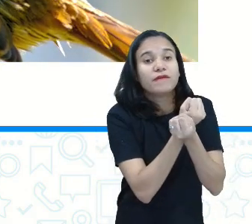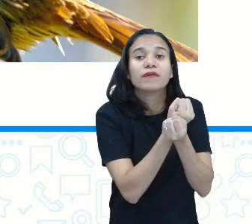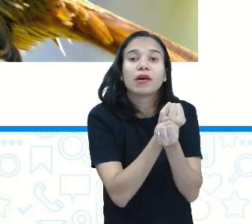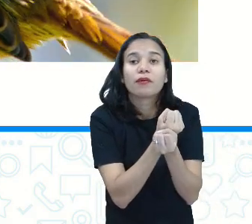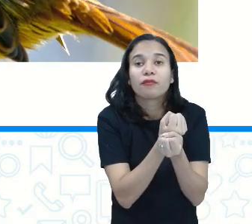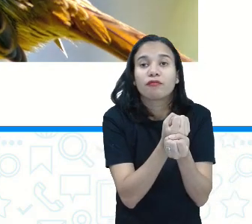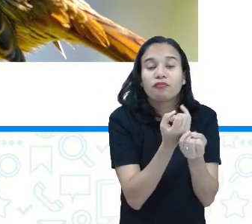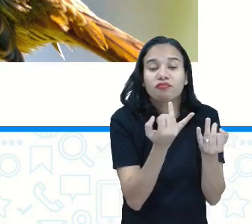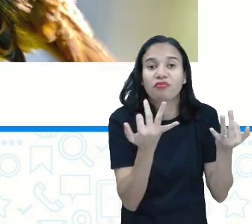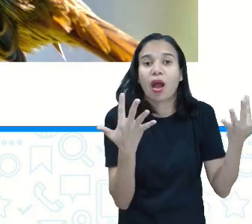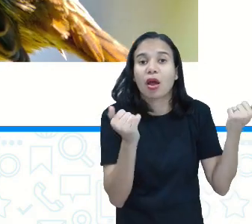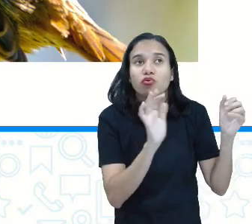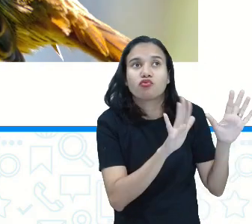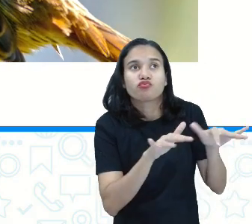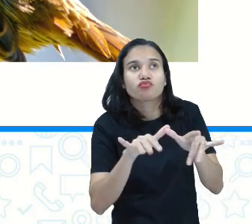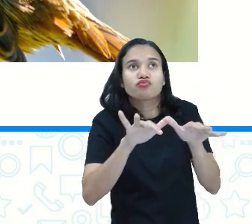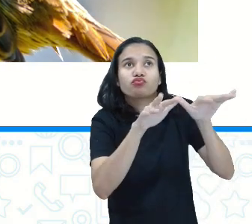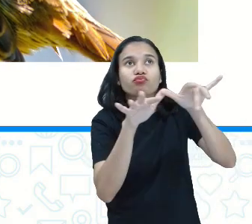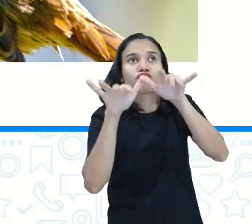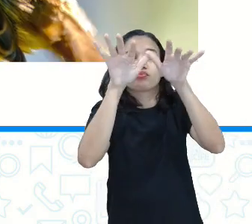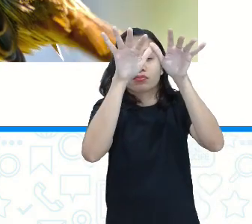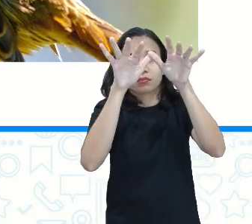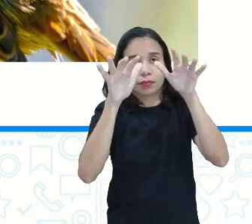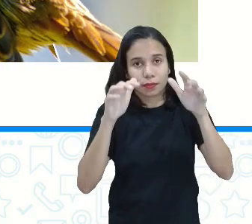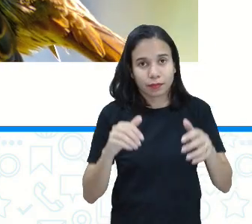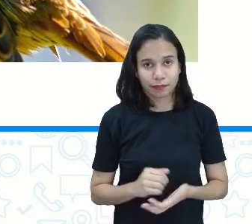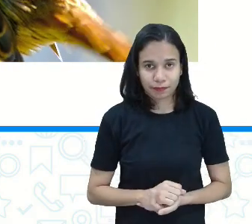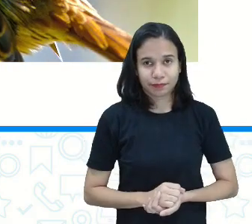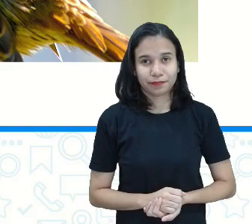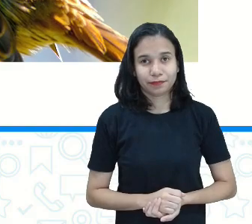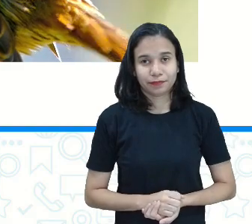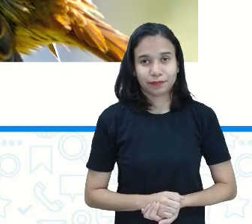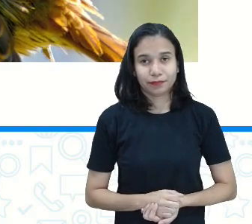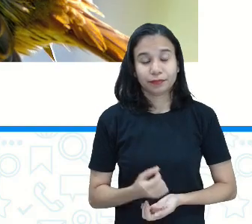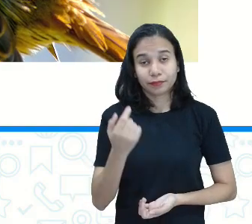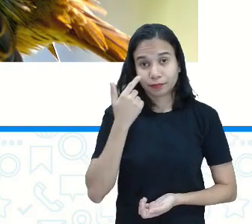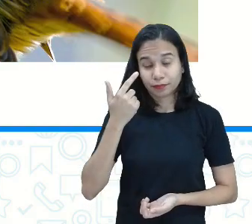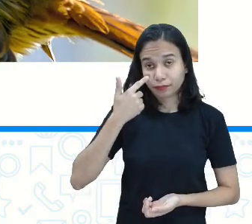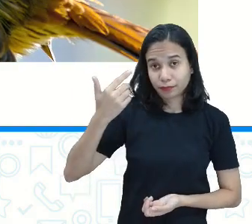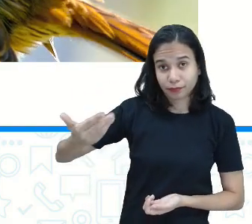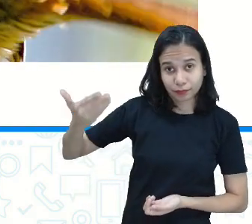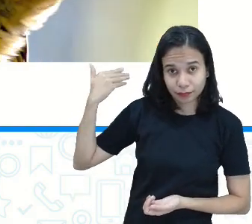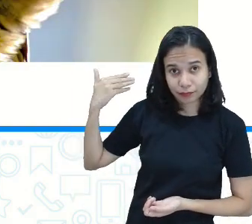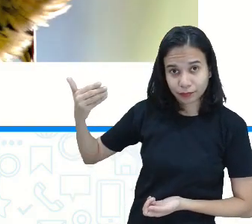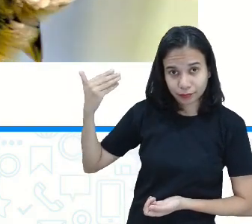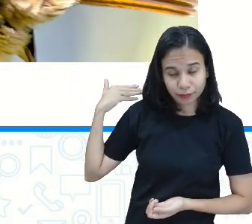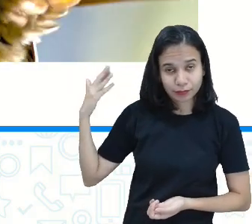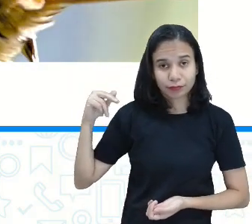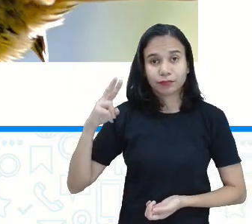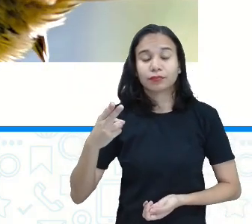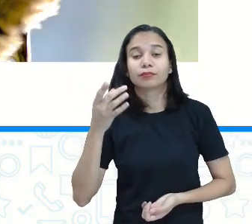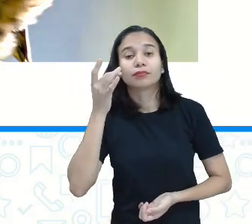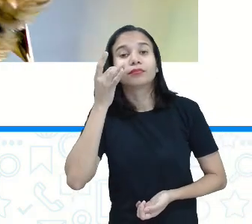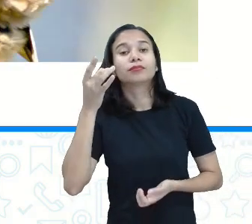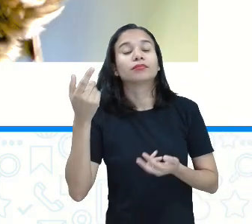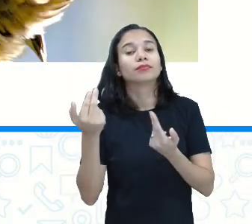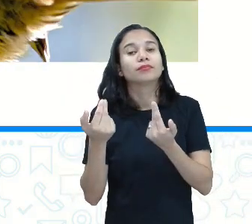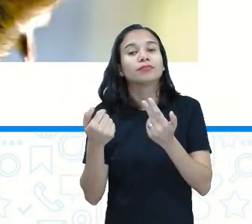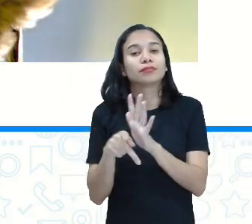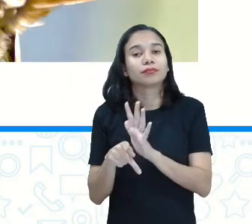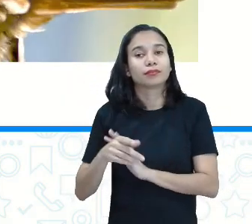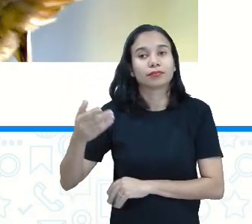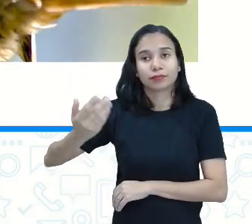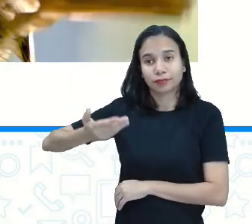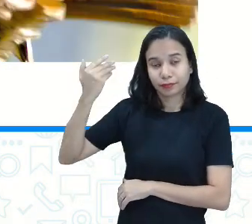pardais. Os pardais voam alto. E no passado, ou no pretérito, que é a mesma